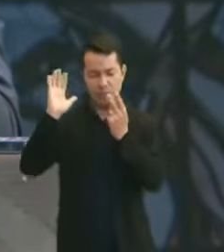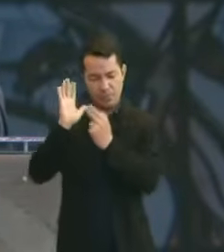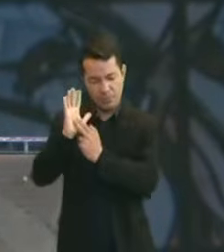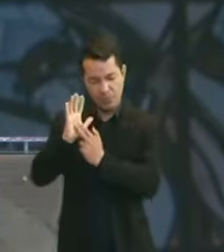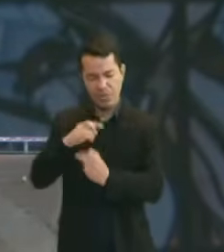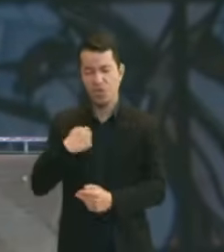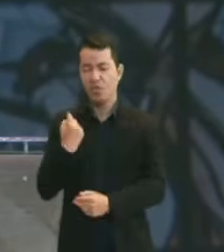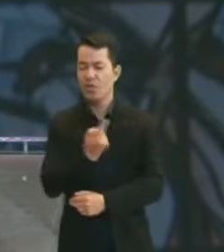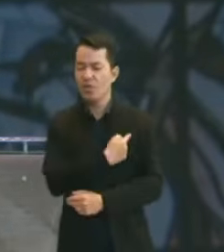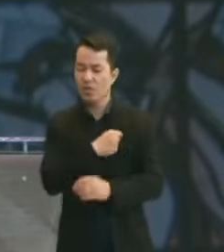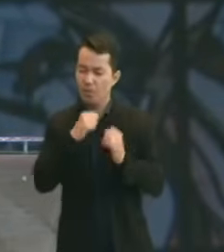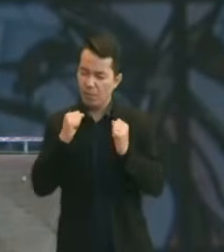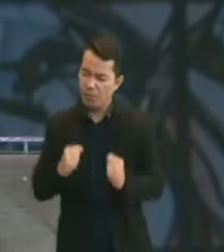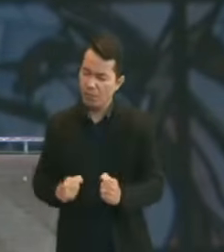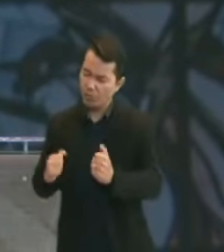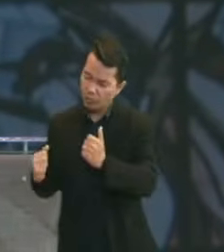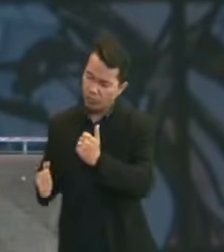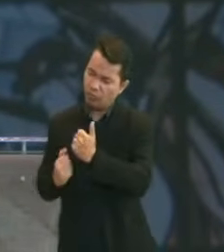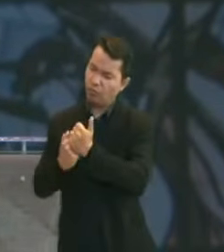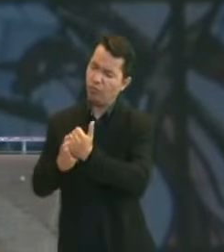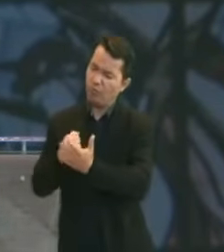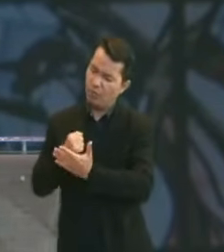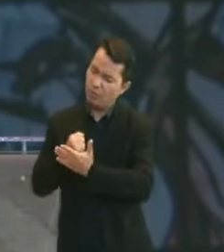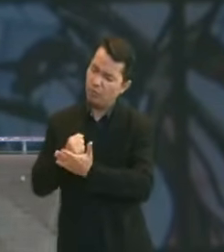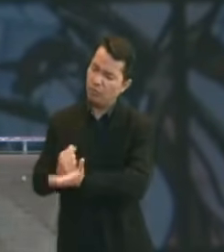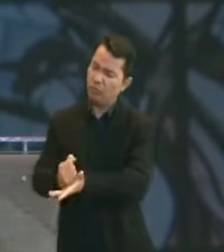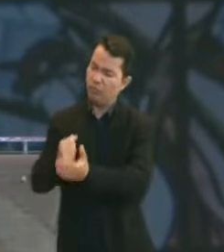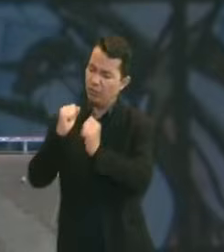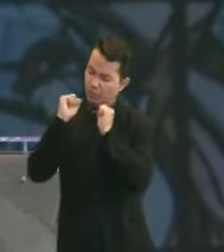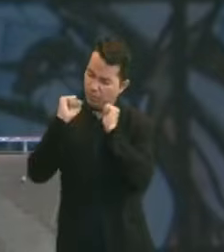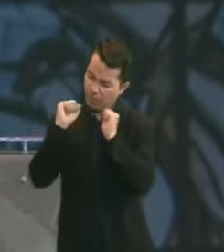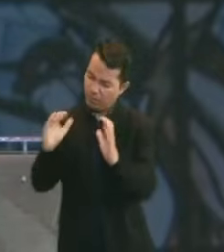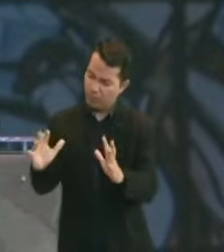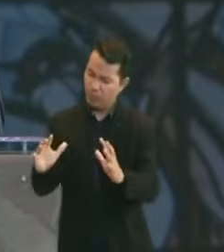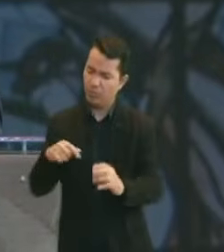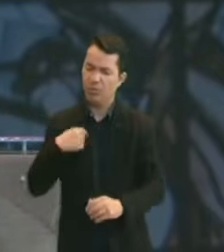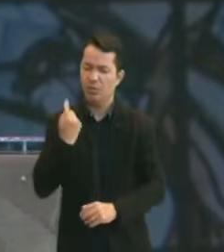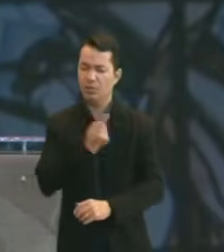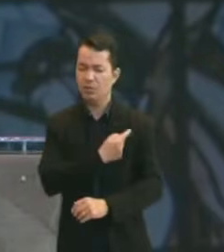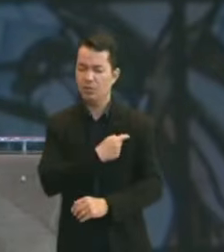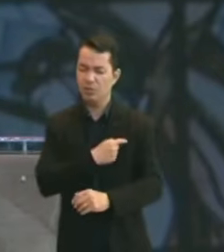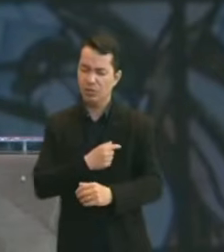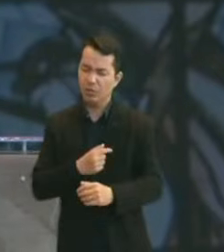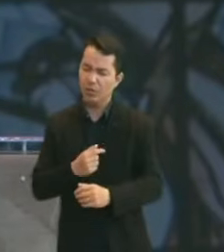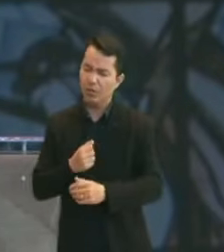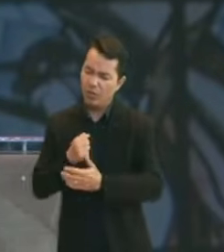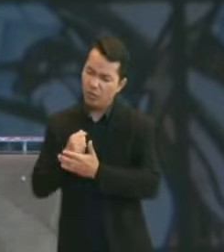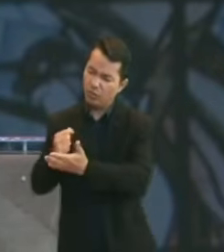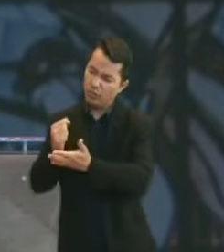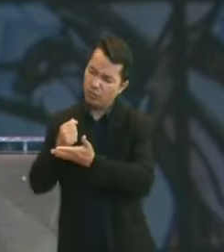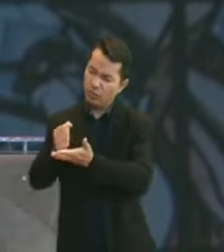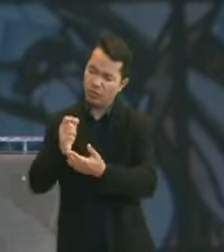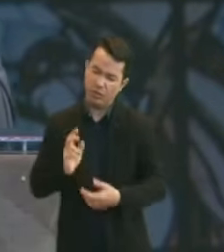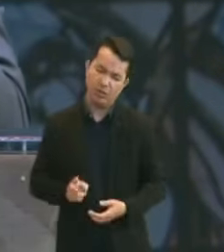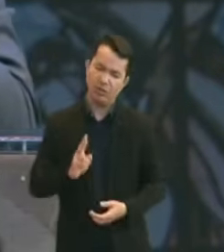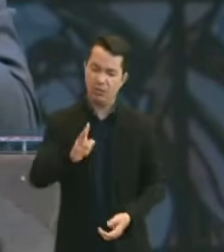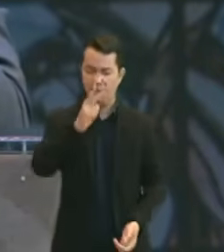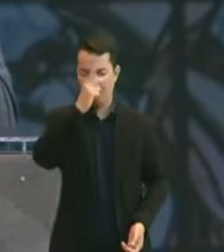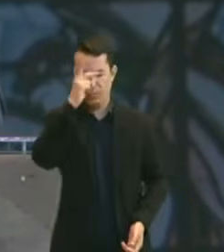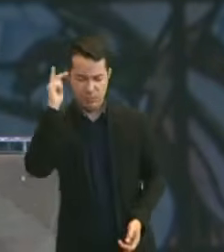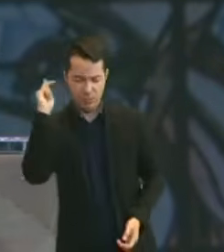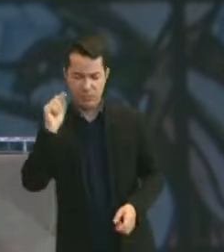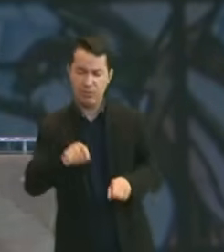apoiar, encorajar, vir lado a lado e ser um ombro amigo para essas pessoas, para esses irmãos e